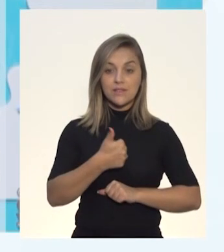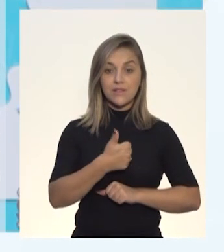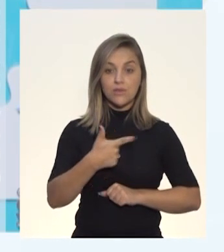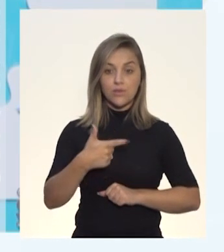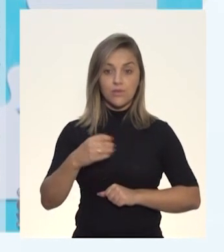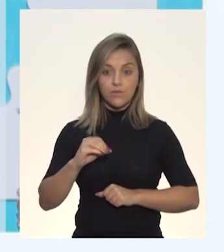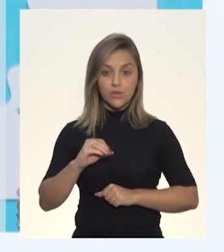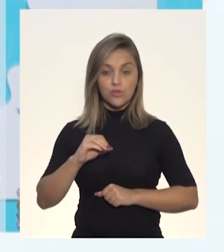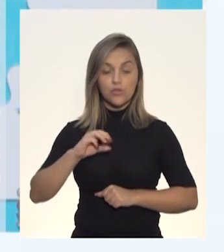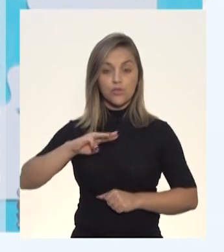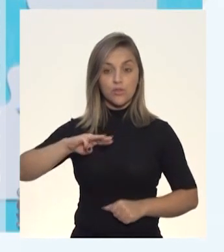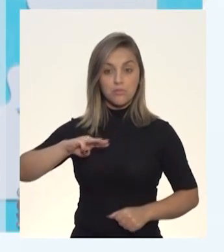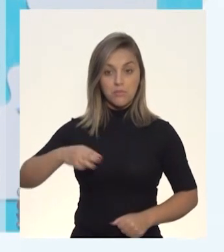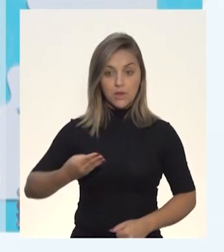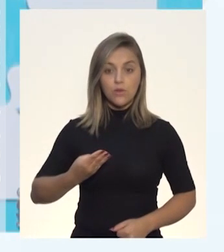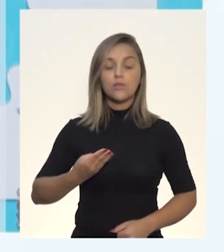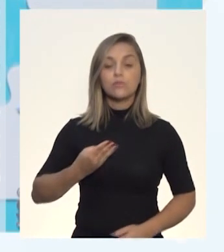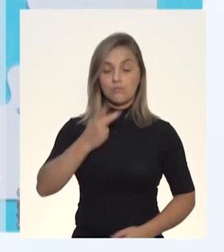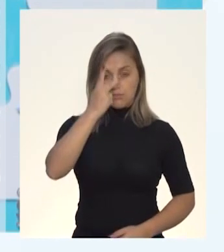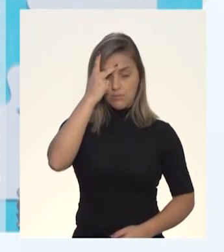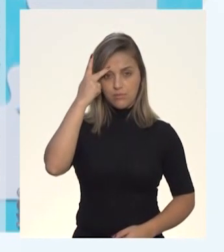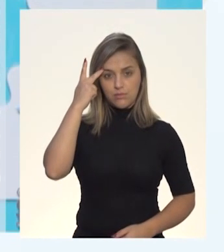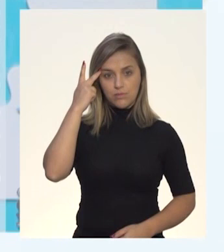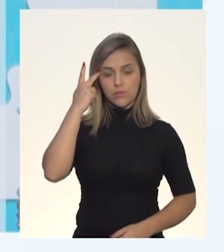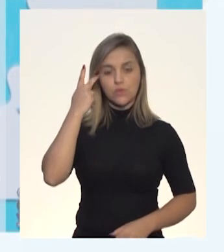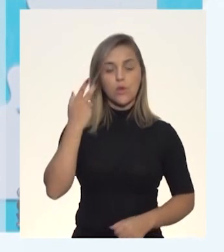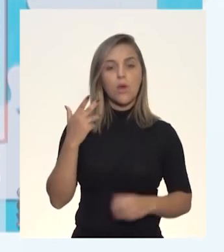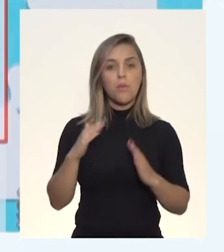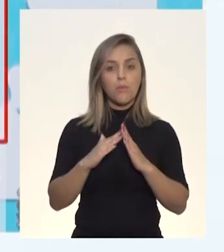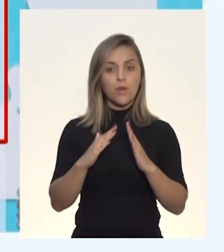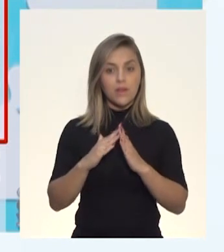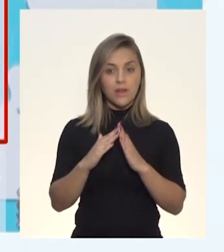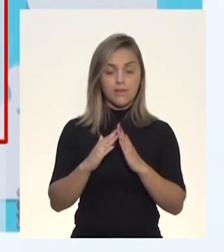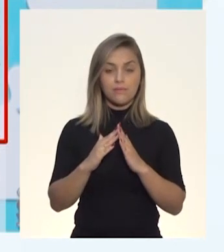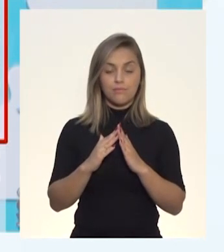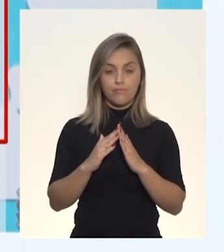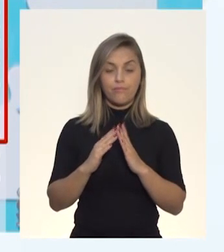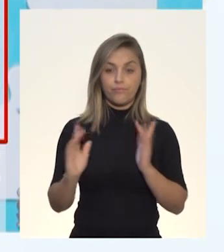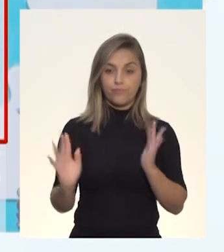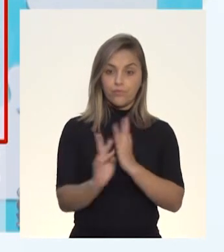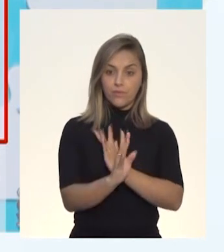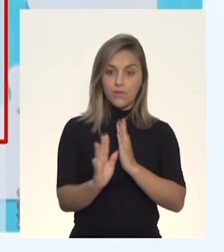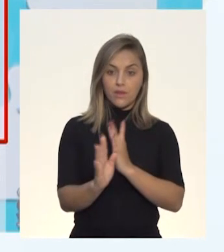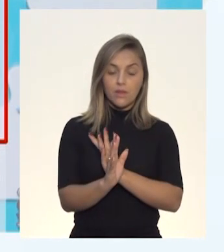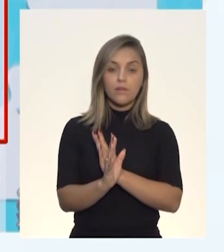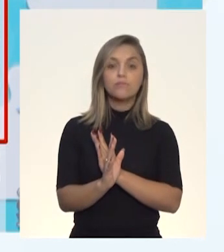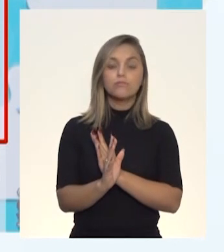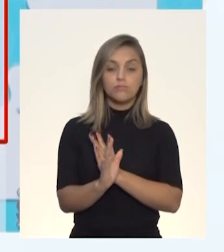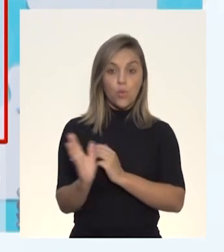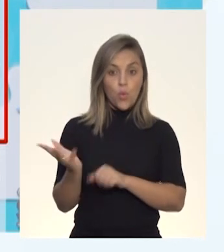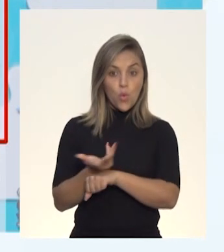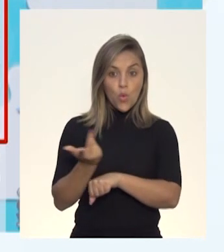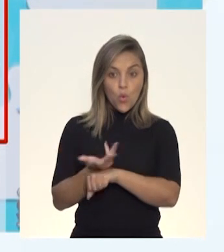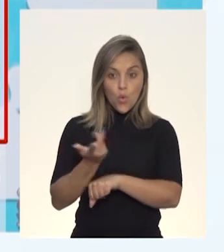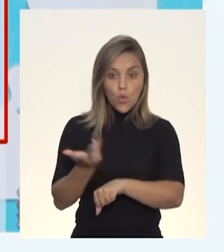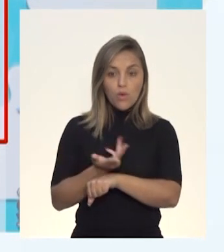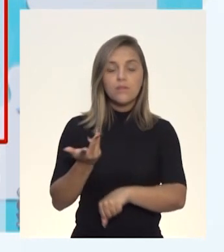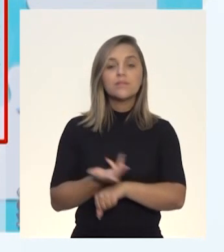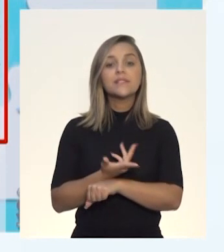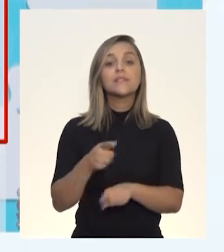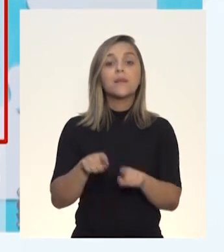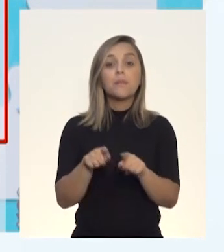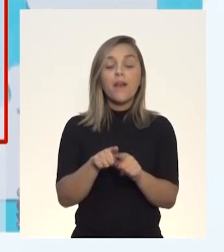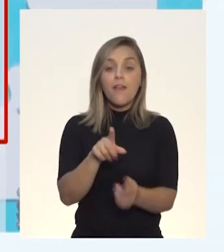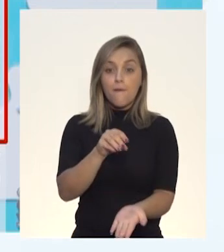mais passaram a viver nas cidades. A urbanização acelerada, a falta